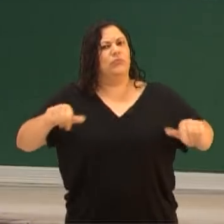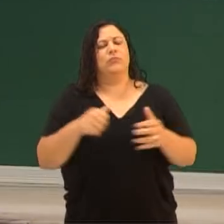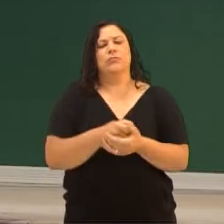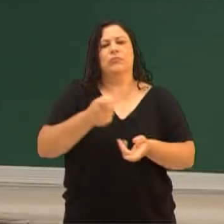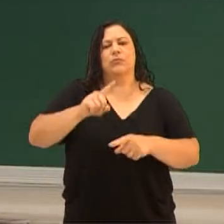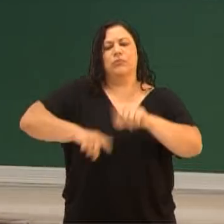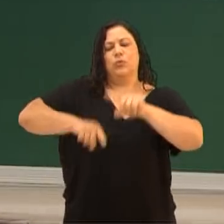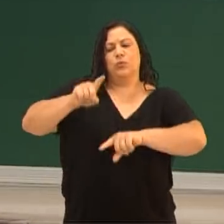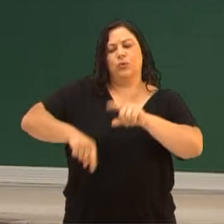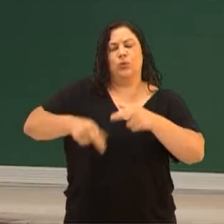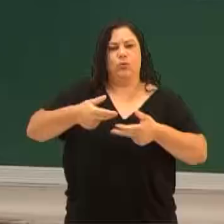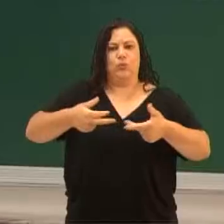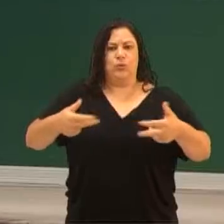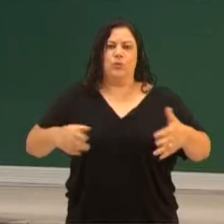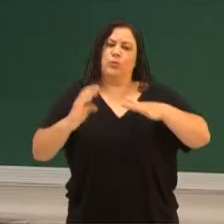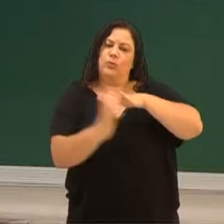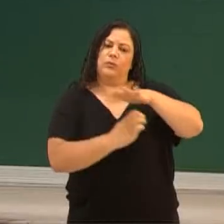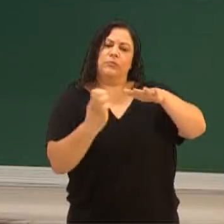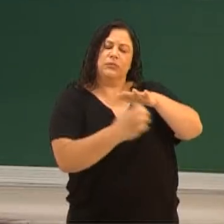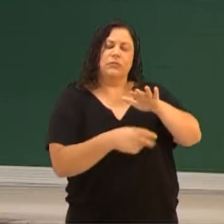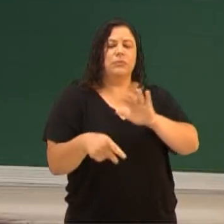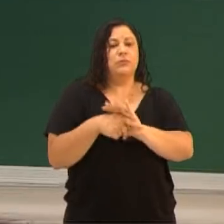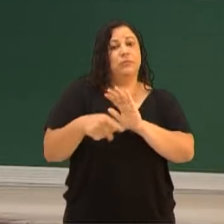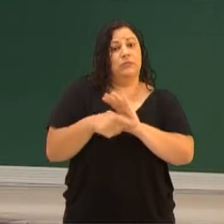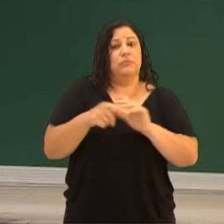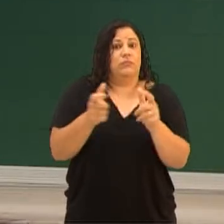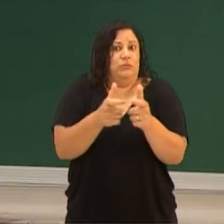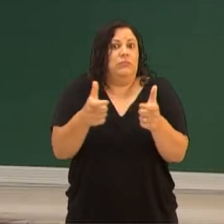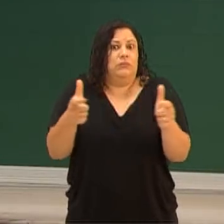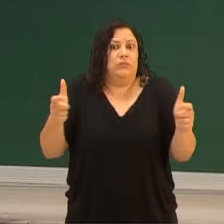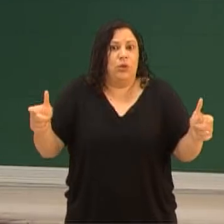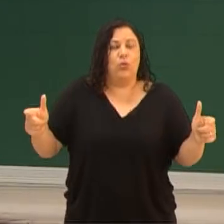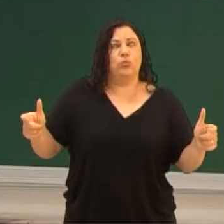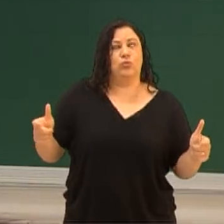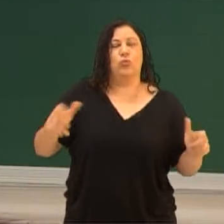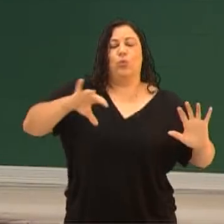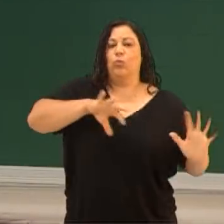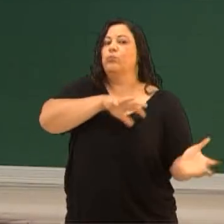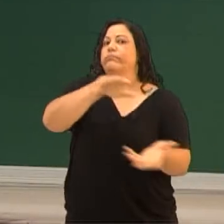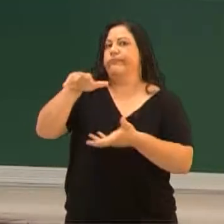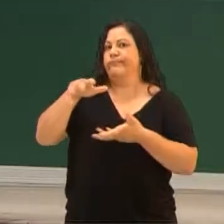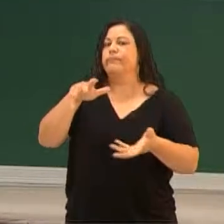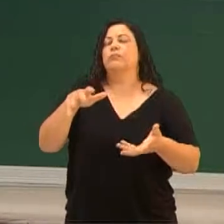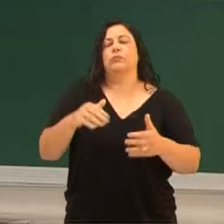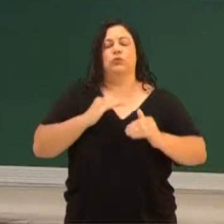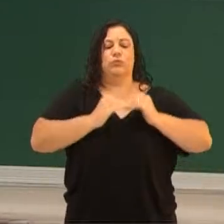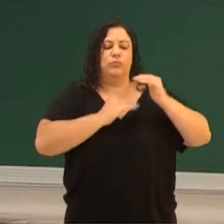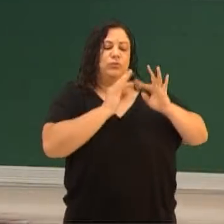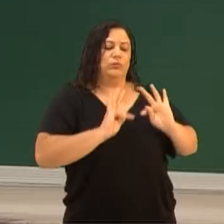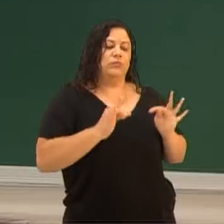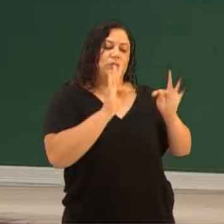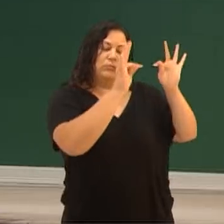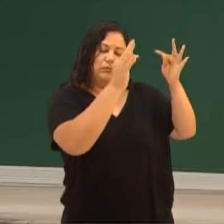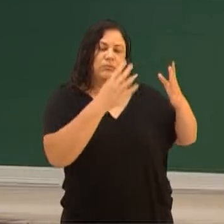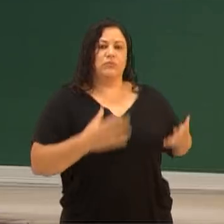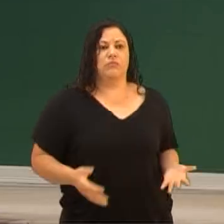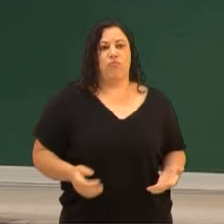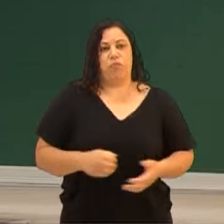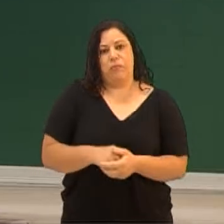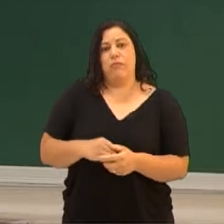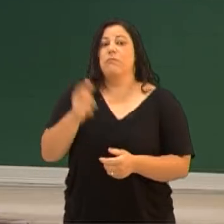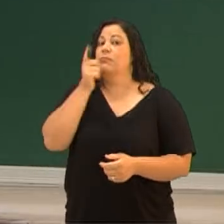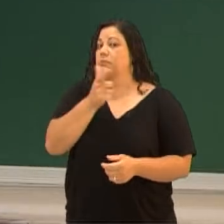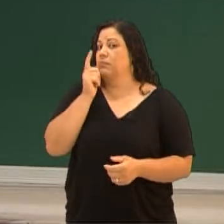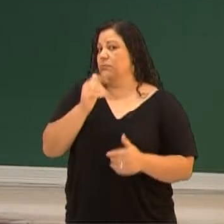base, ela aumentou a demanda no nosso planeta, devido ao desenvolvimento tecnológico e outros fatores. E também conseguiram crescer